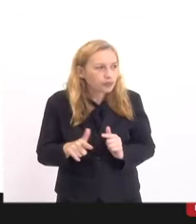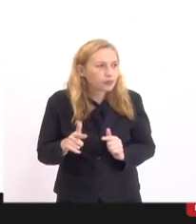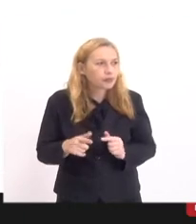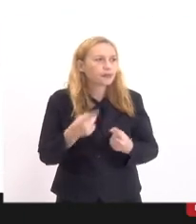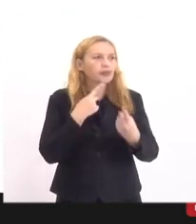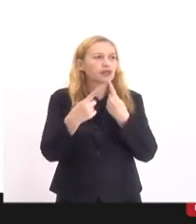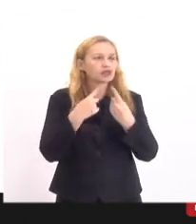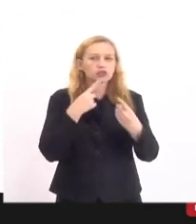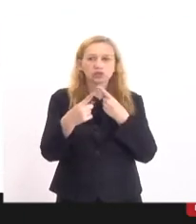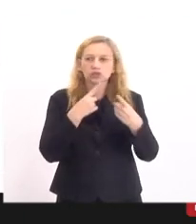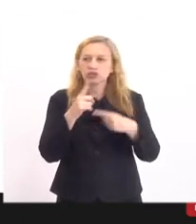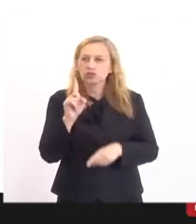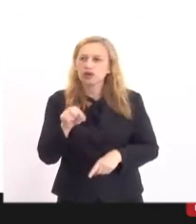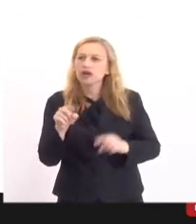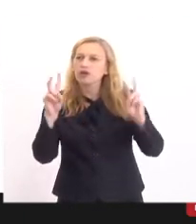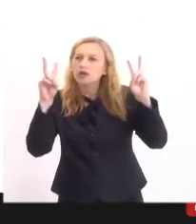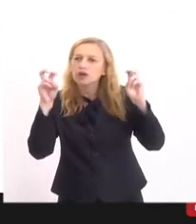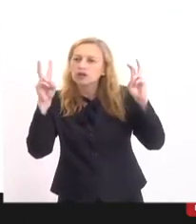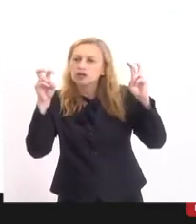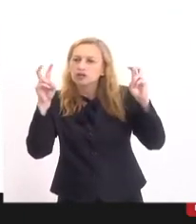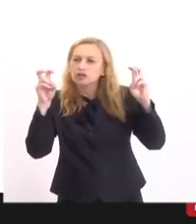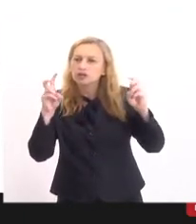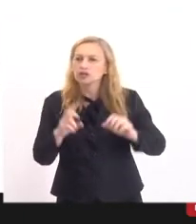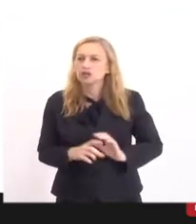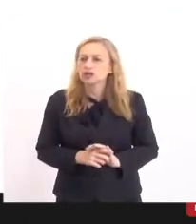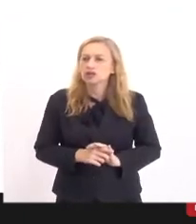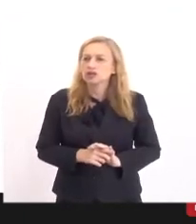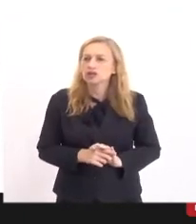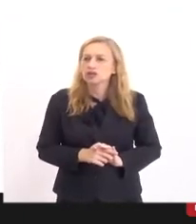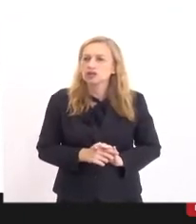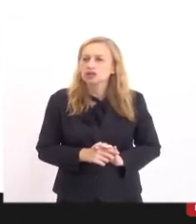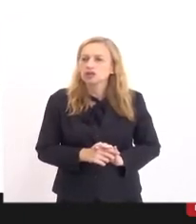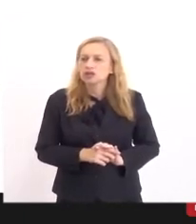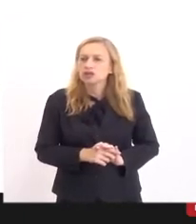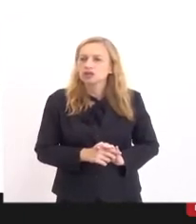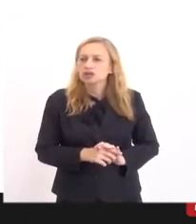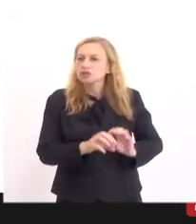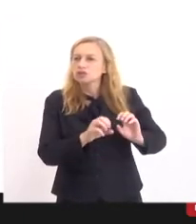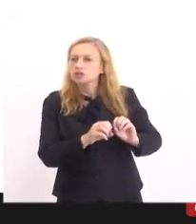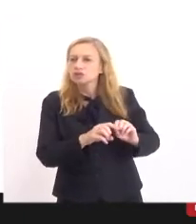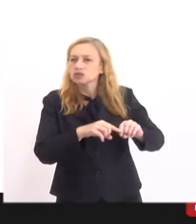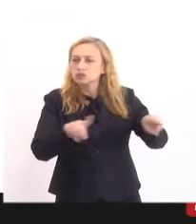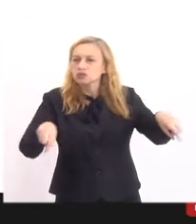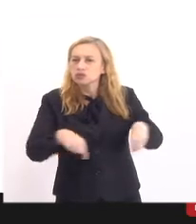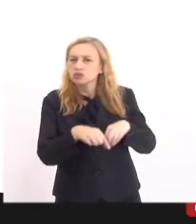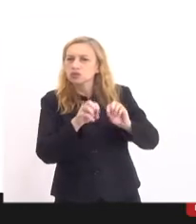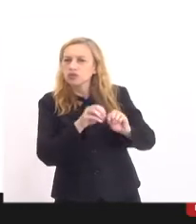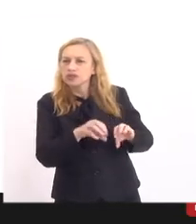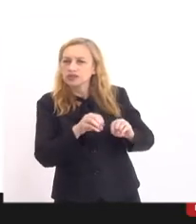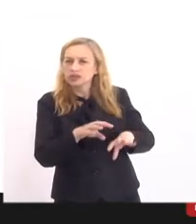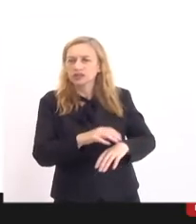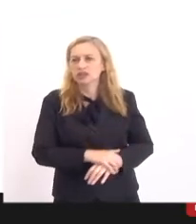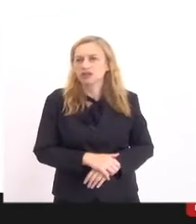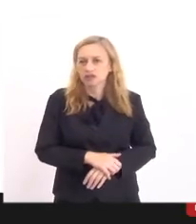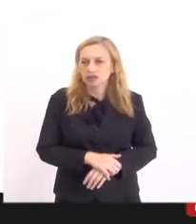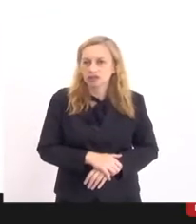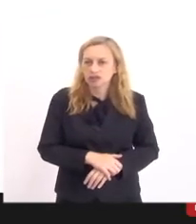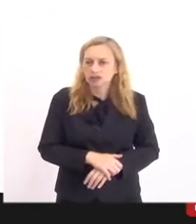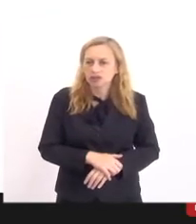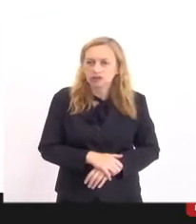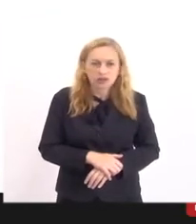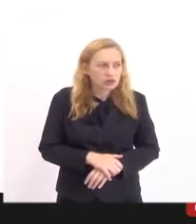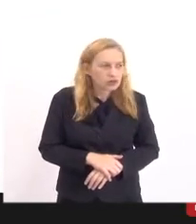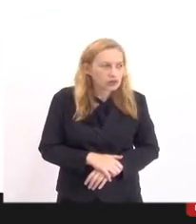debateu muito é a questão da ventilação nas salas de aula e da modulação do número de estudantes. Esse foi um debate que a gente fez muito no